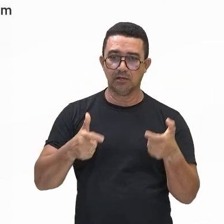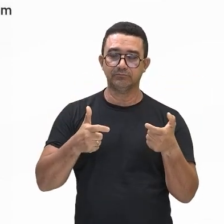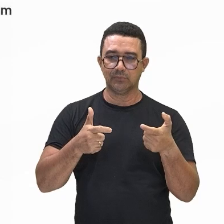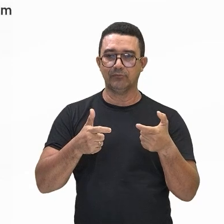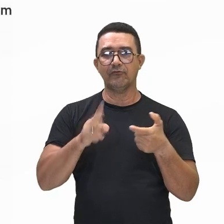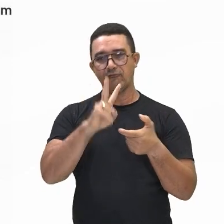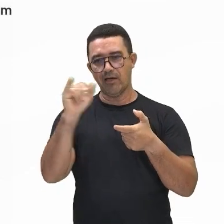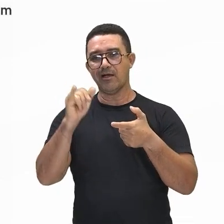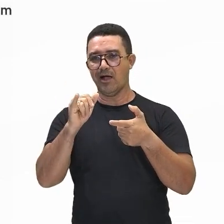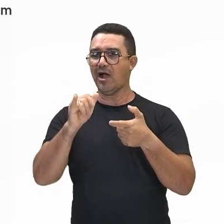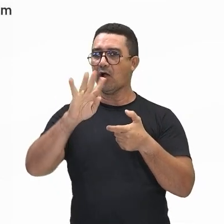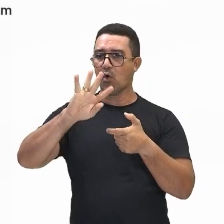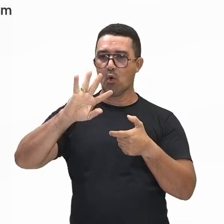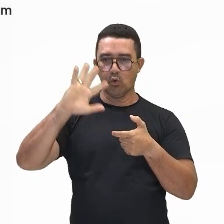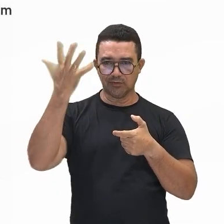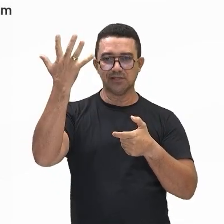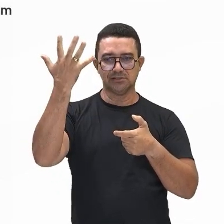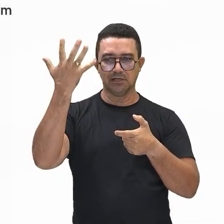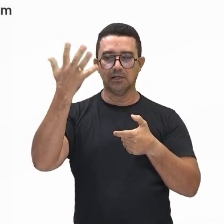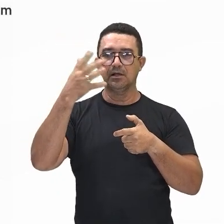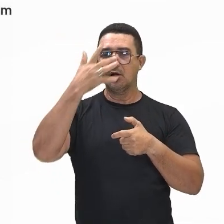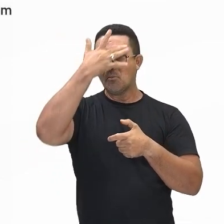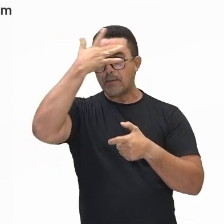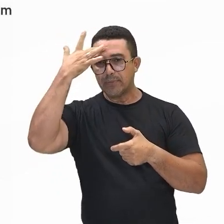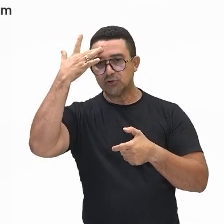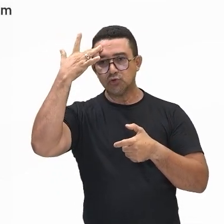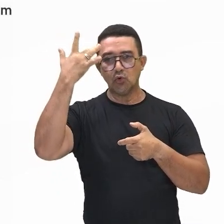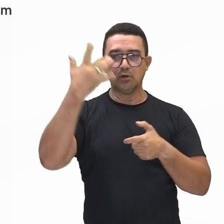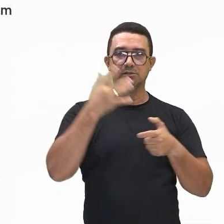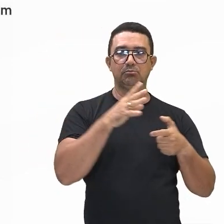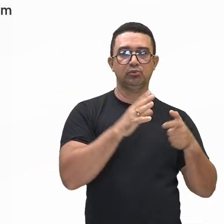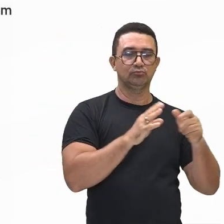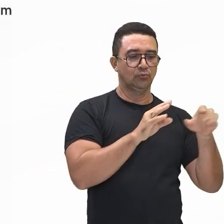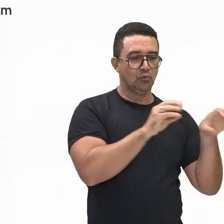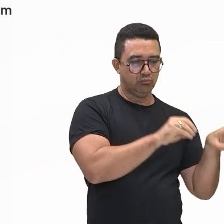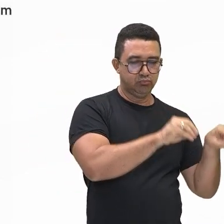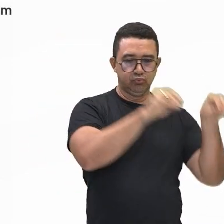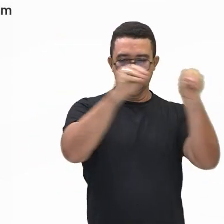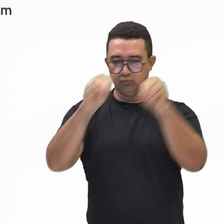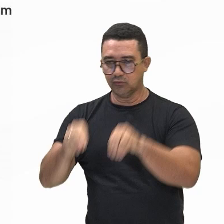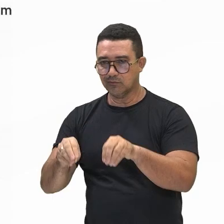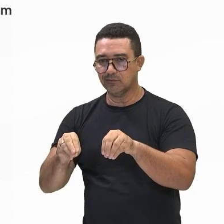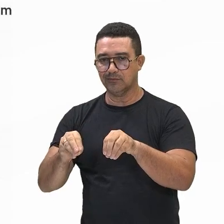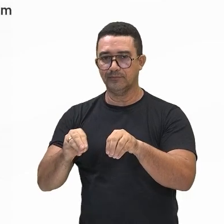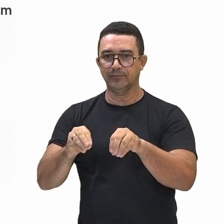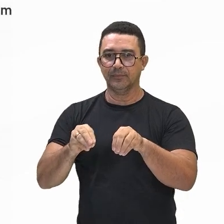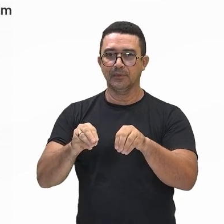ocorrer o deslocamento de uma pessoa de um lugar para o outro, e isso acaba provocando, né?